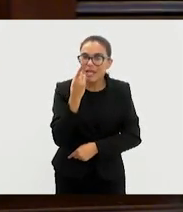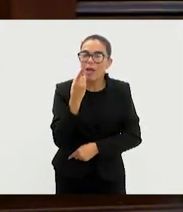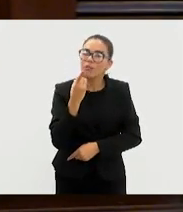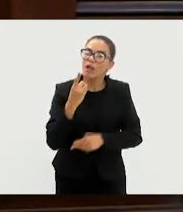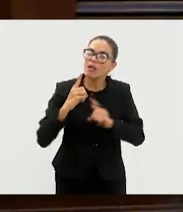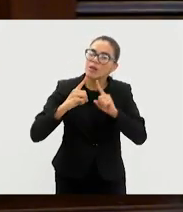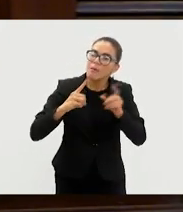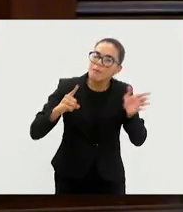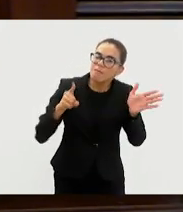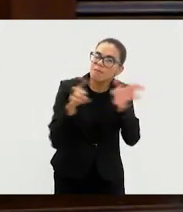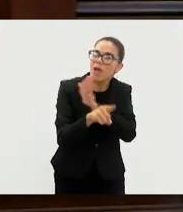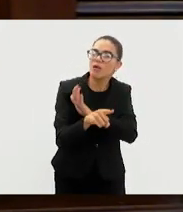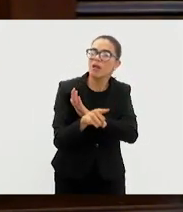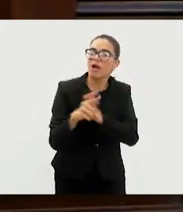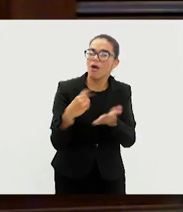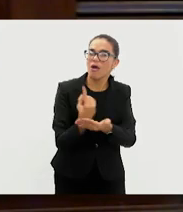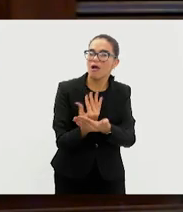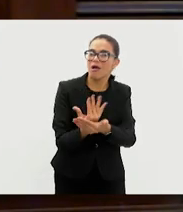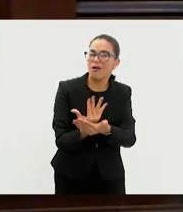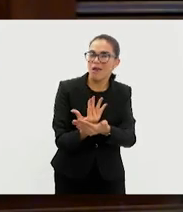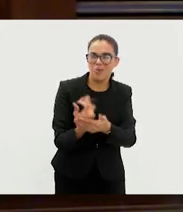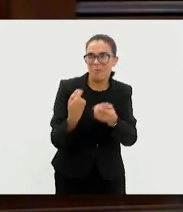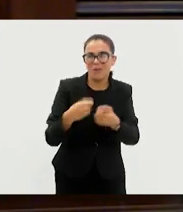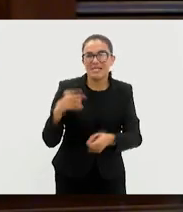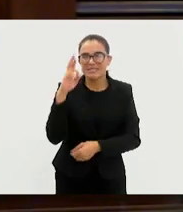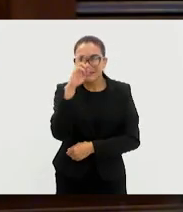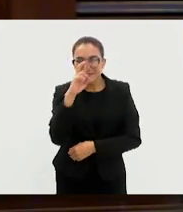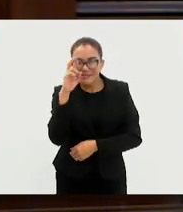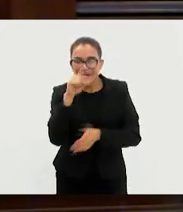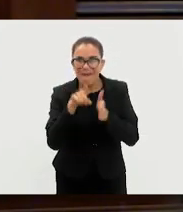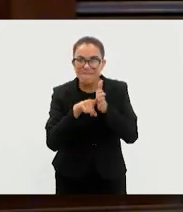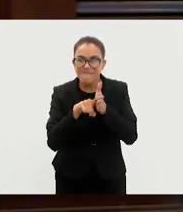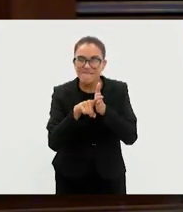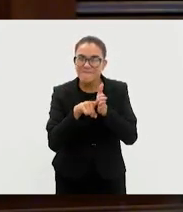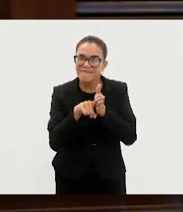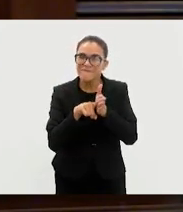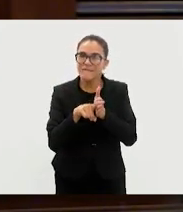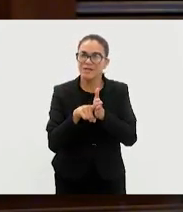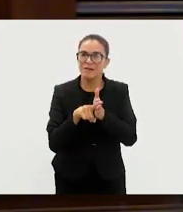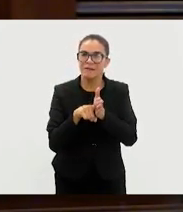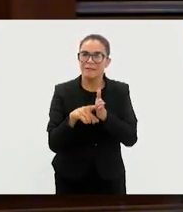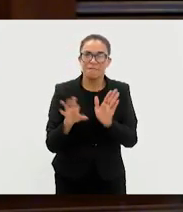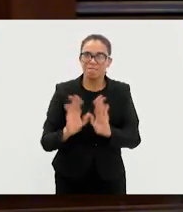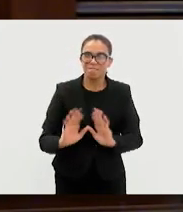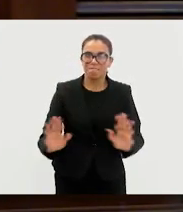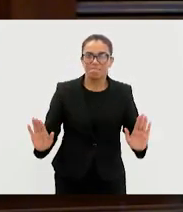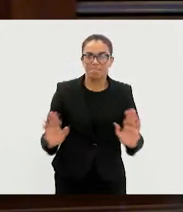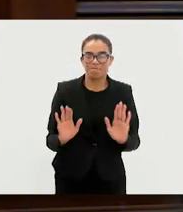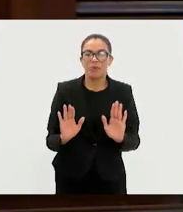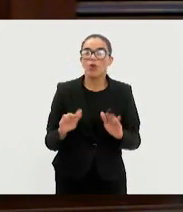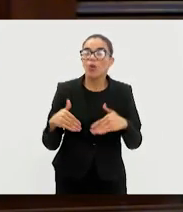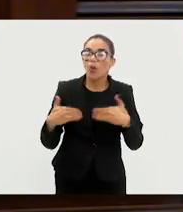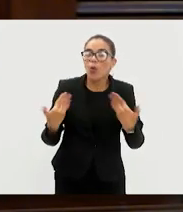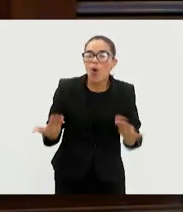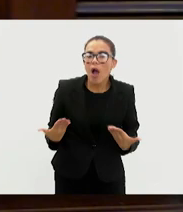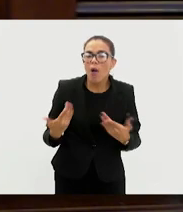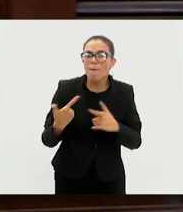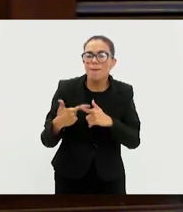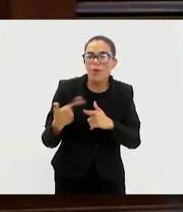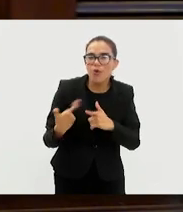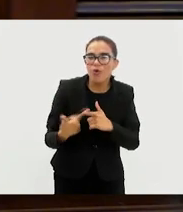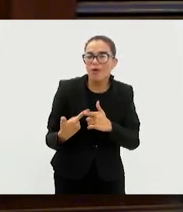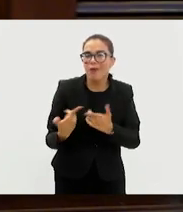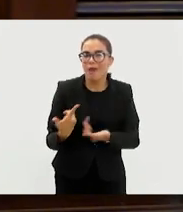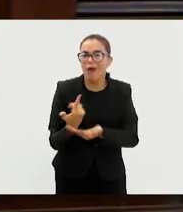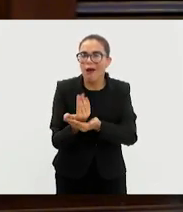questionarmos a UERJ? E não precisa de CPI para isso, não. Um requerimento de informações, quais são as razões pelas quais